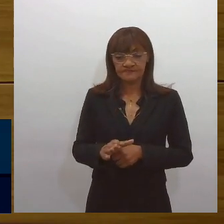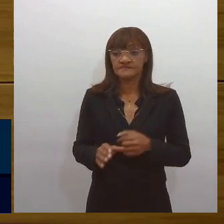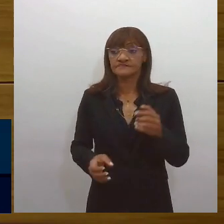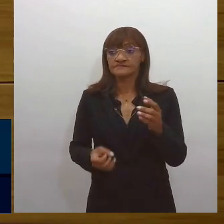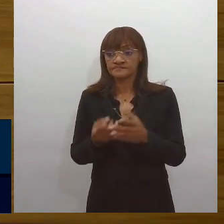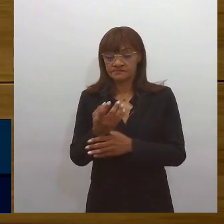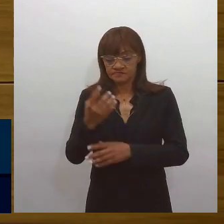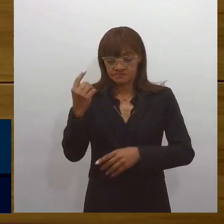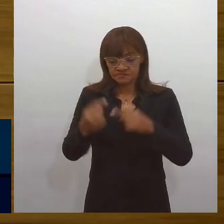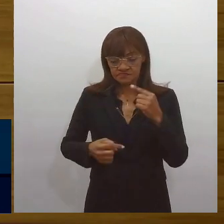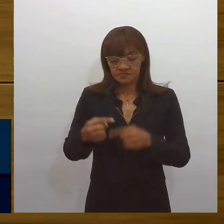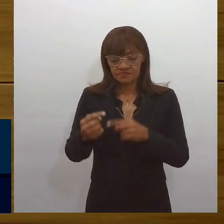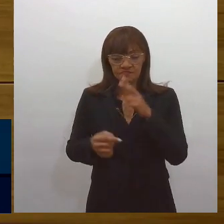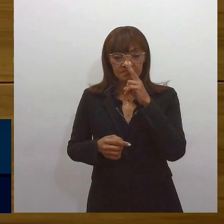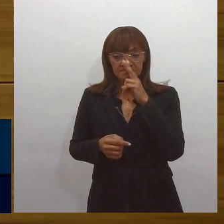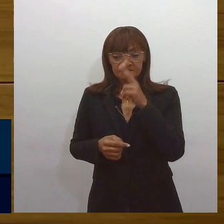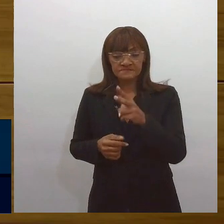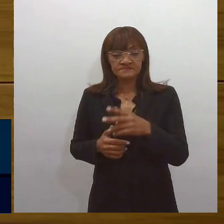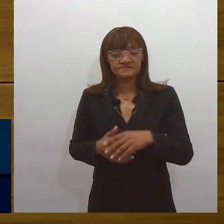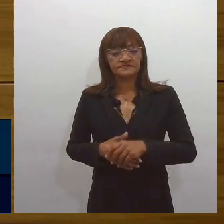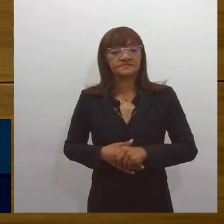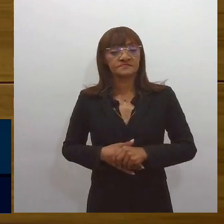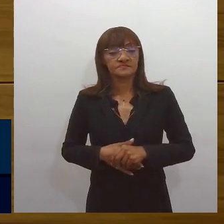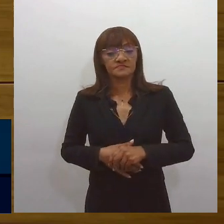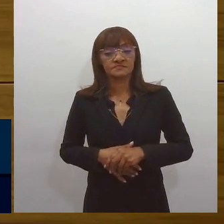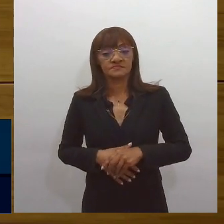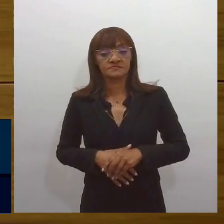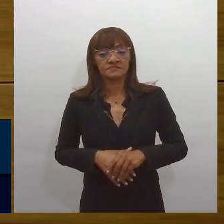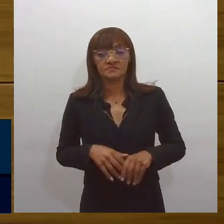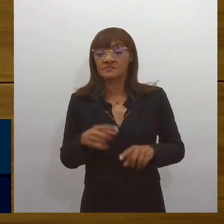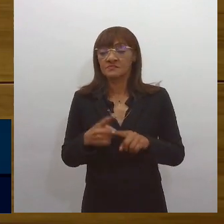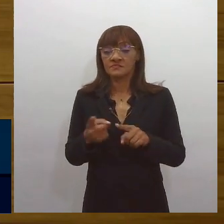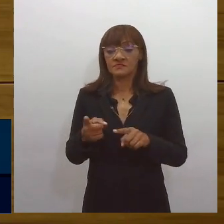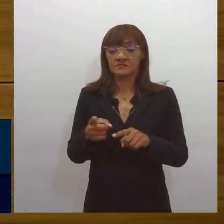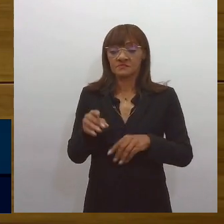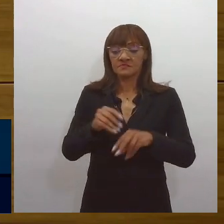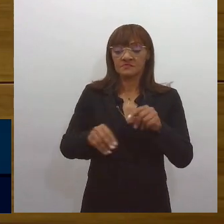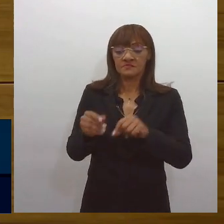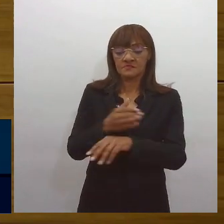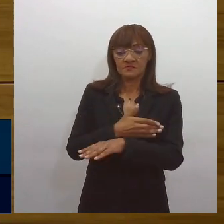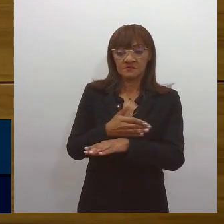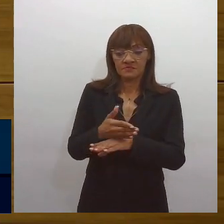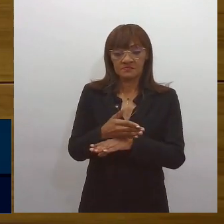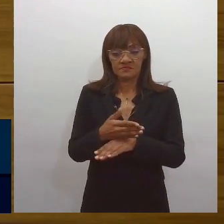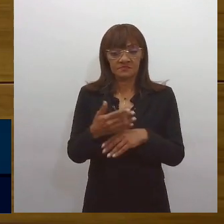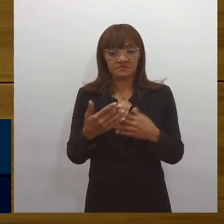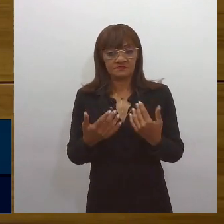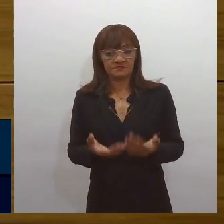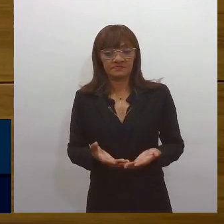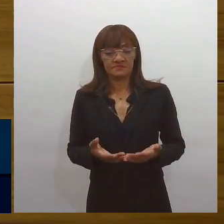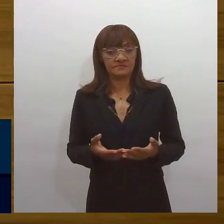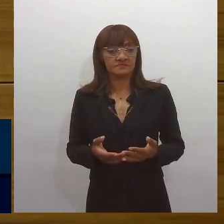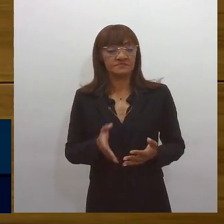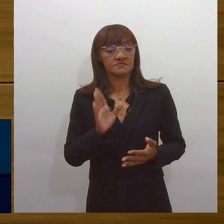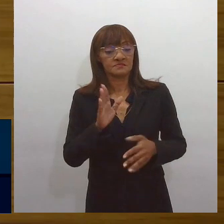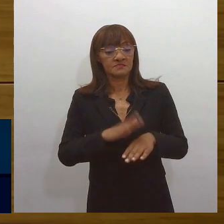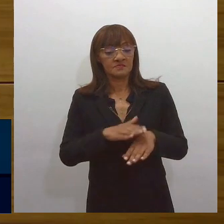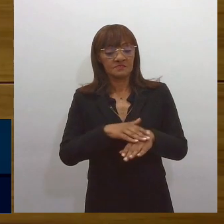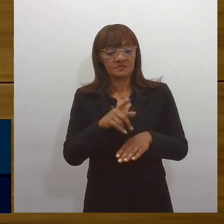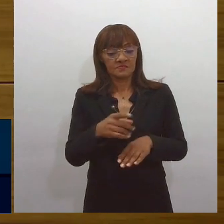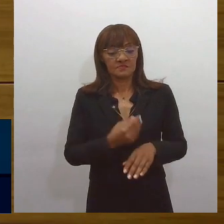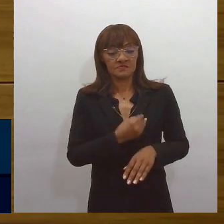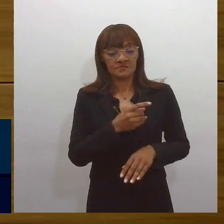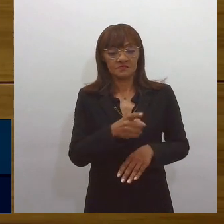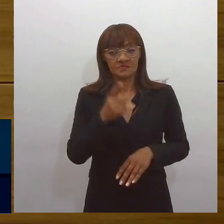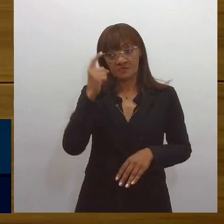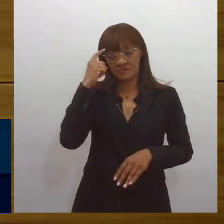que é a linha Areia Branca porque a areia branca se formos instalar uma terceira faixa ali a gente tem que pensar muito bem como a gente vai fazer porque ali é